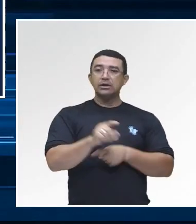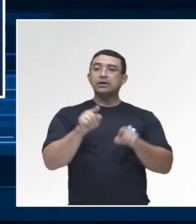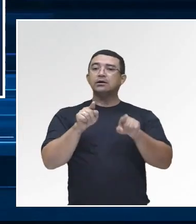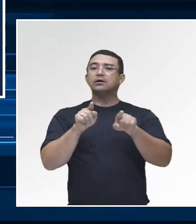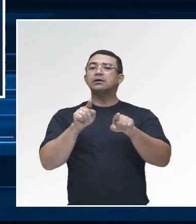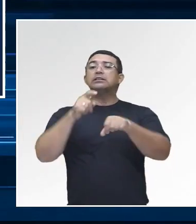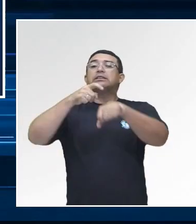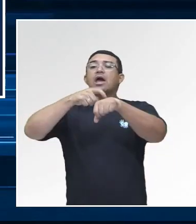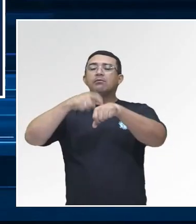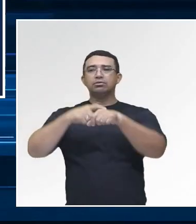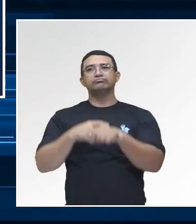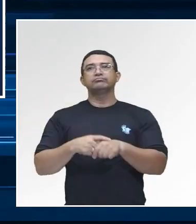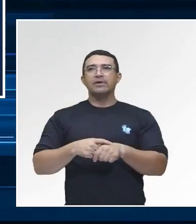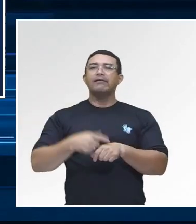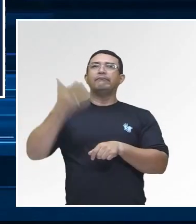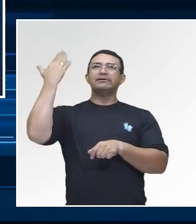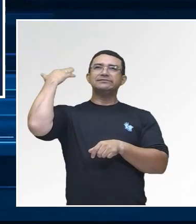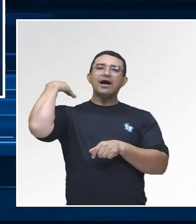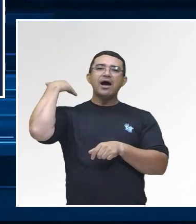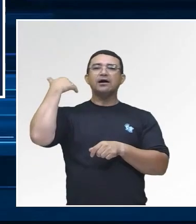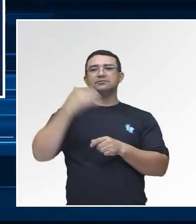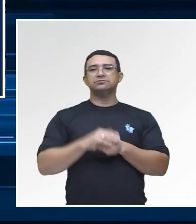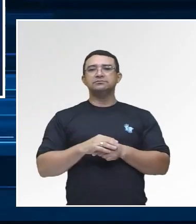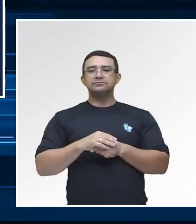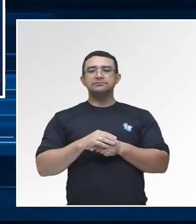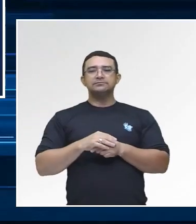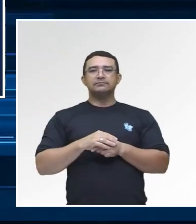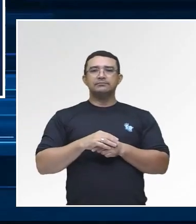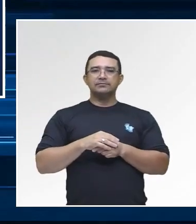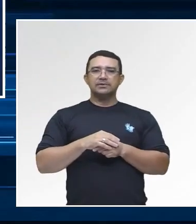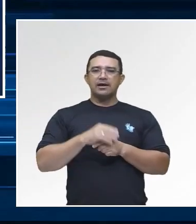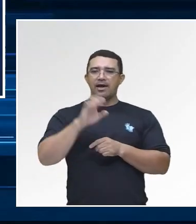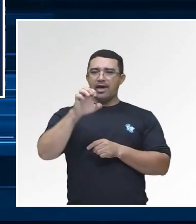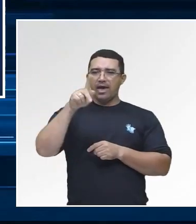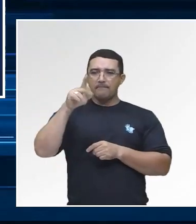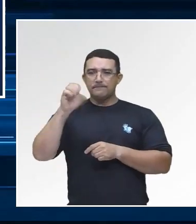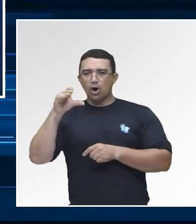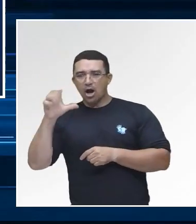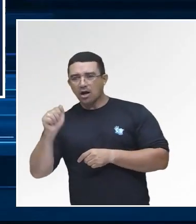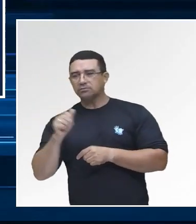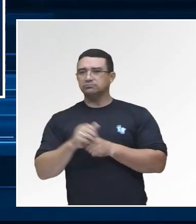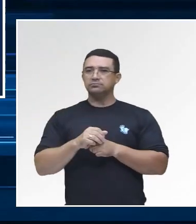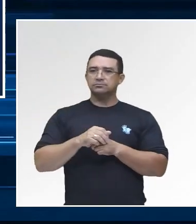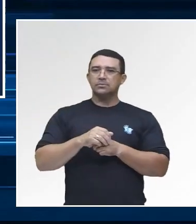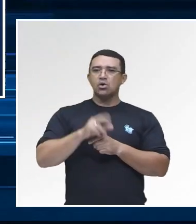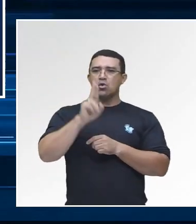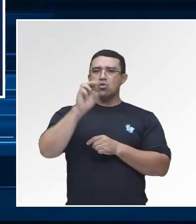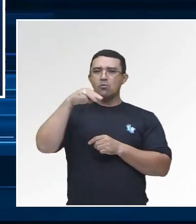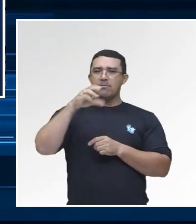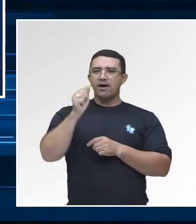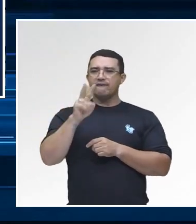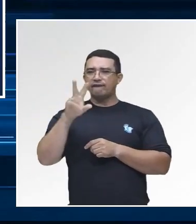uma vez, na época, né, então são indícios do